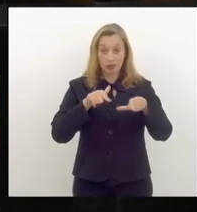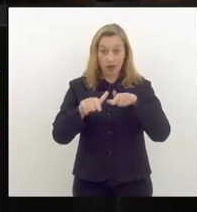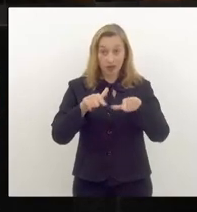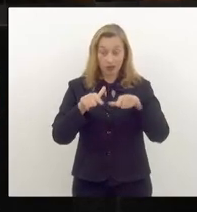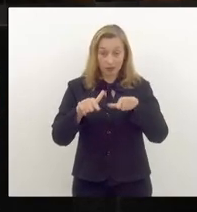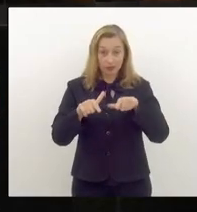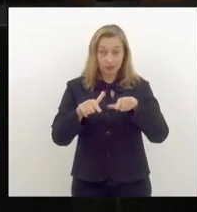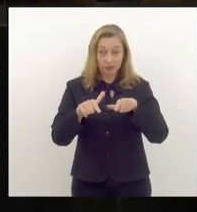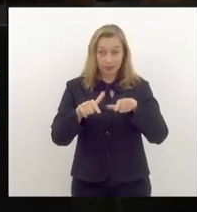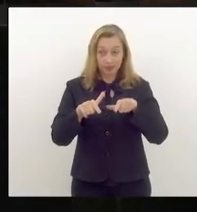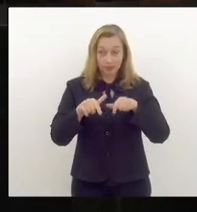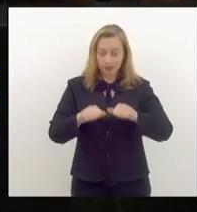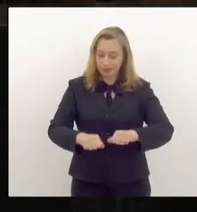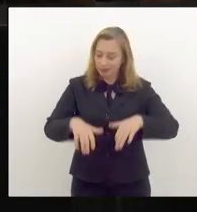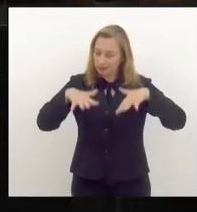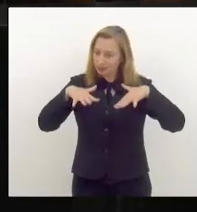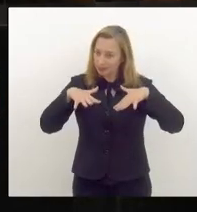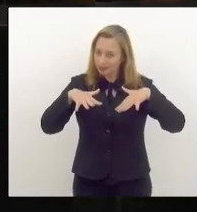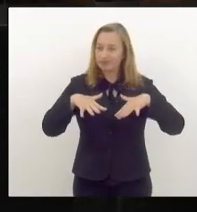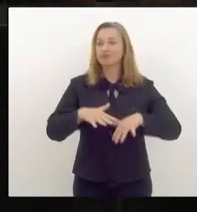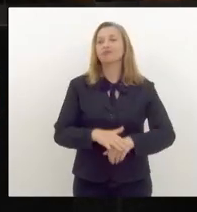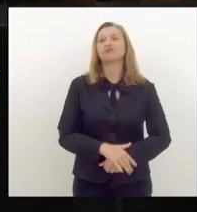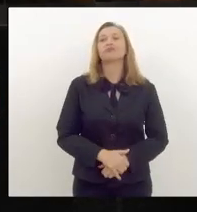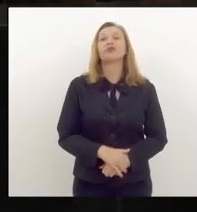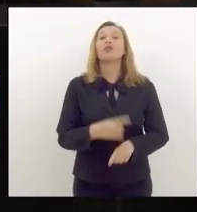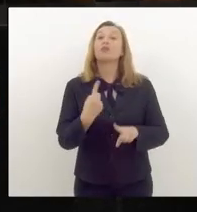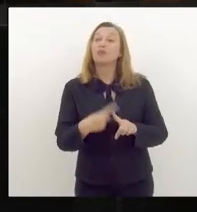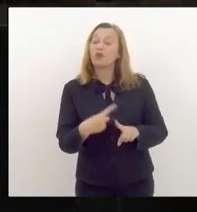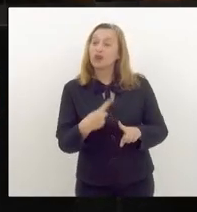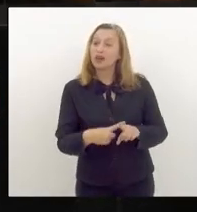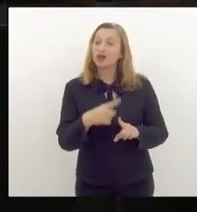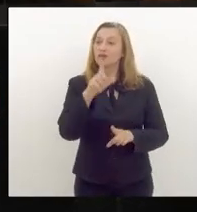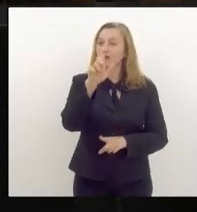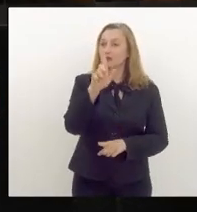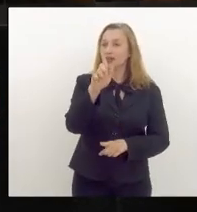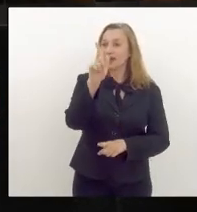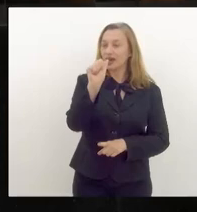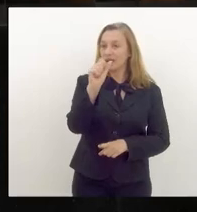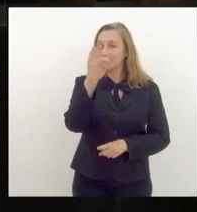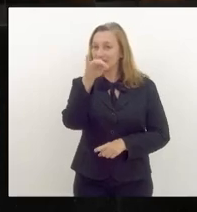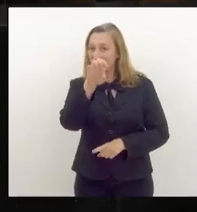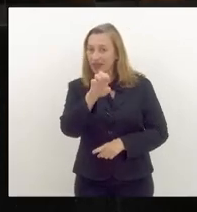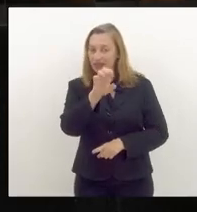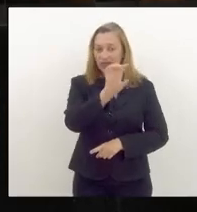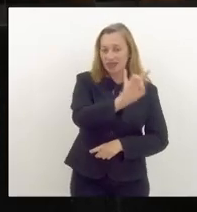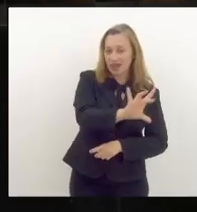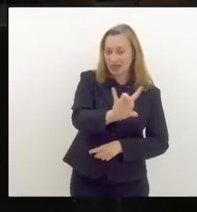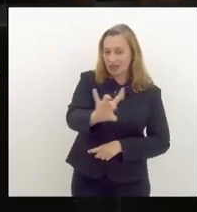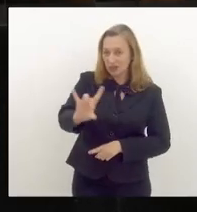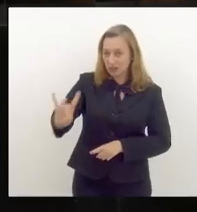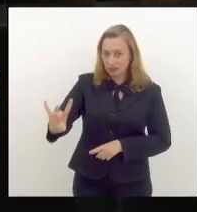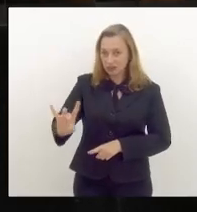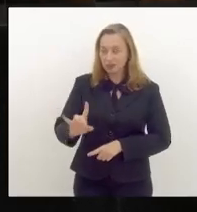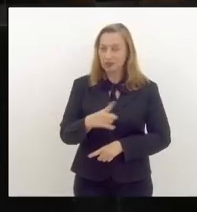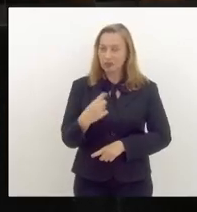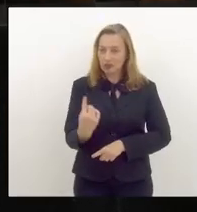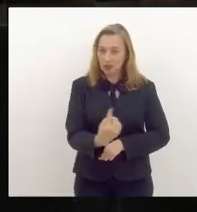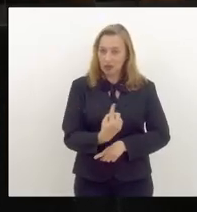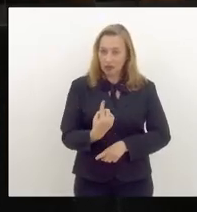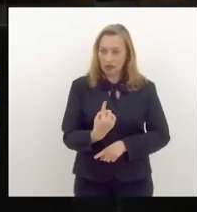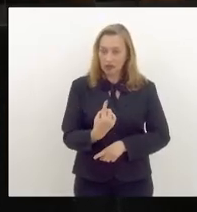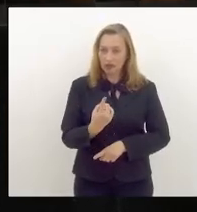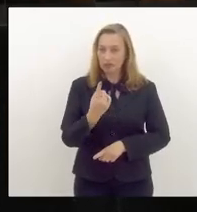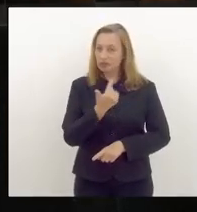no plenário da Assembleia porque no gabinete de cada um de nós não